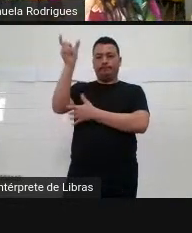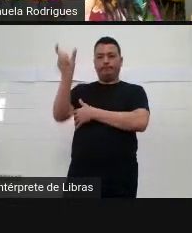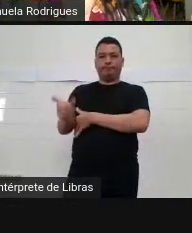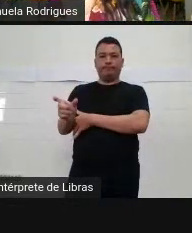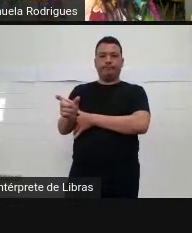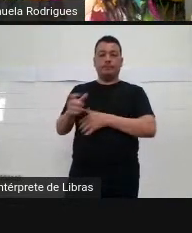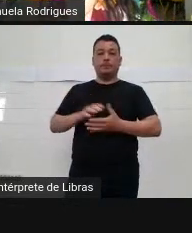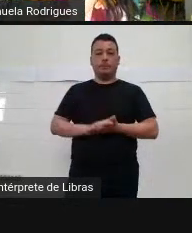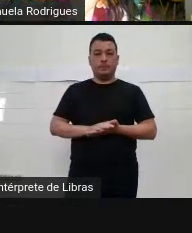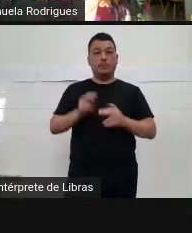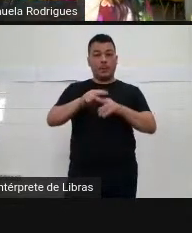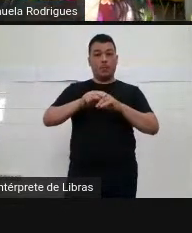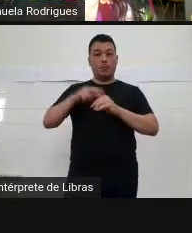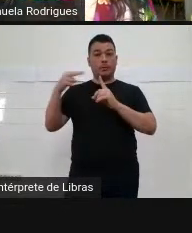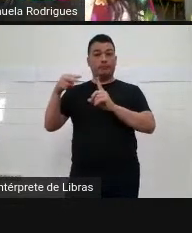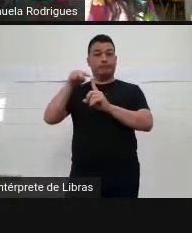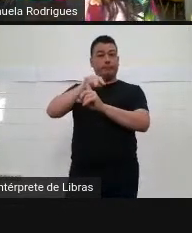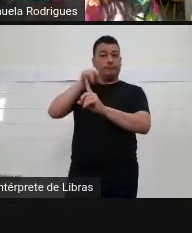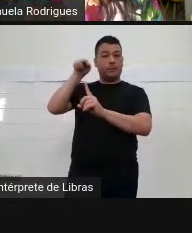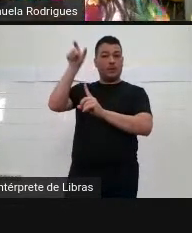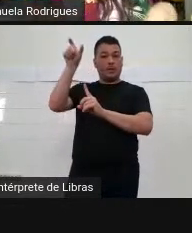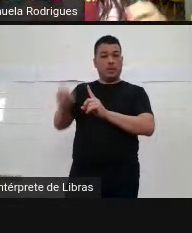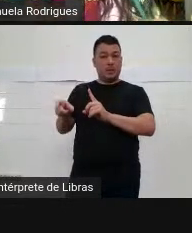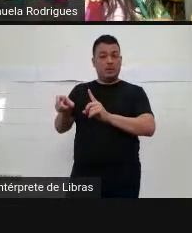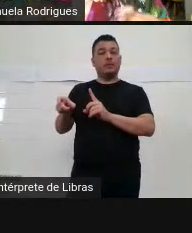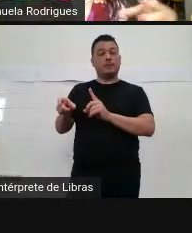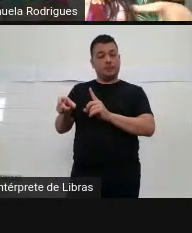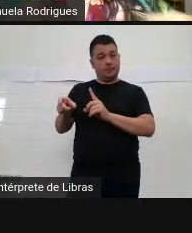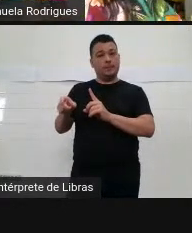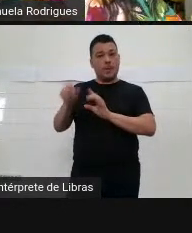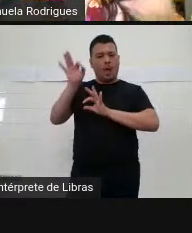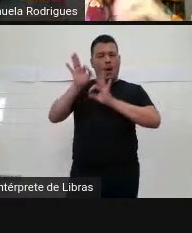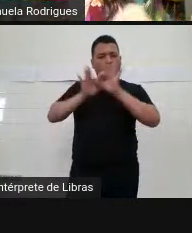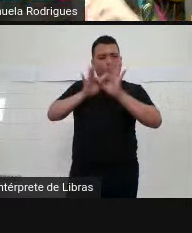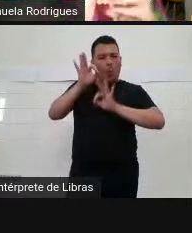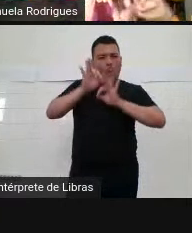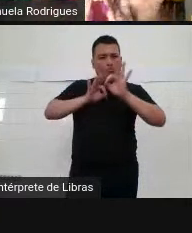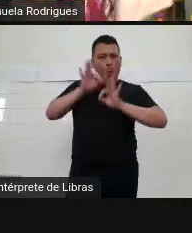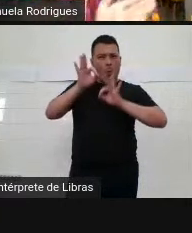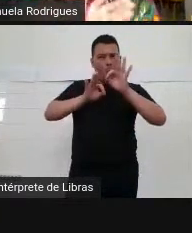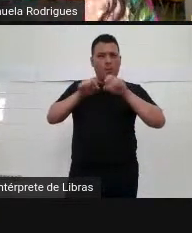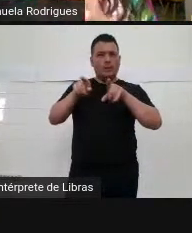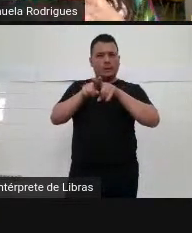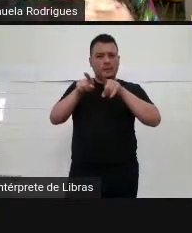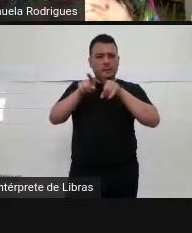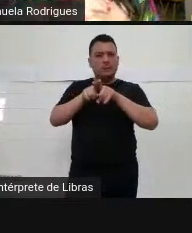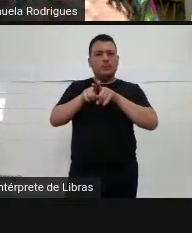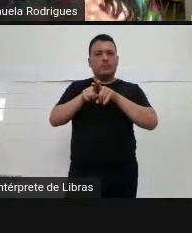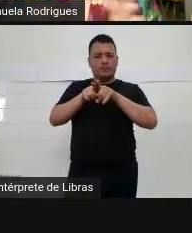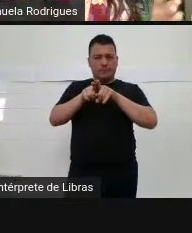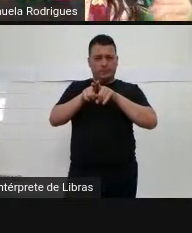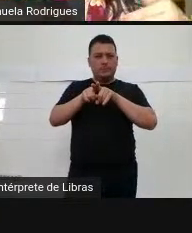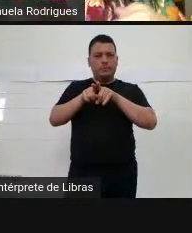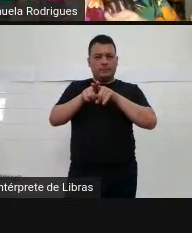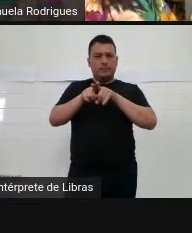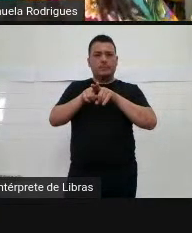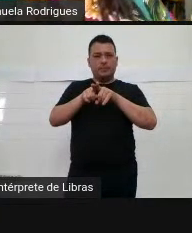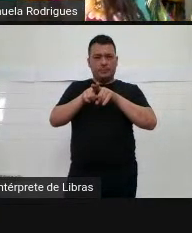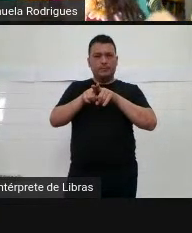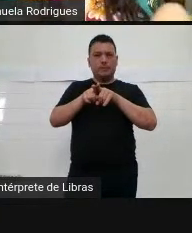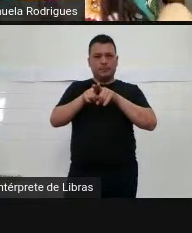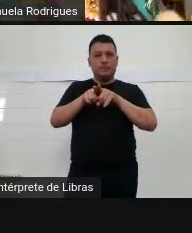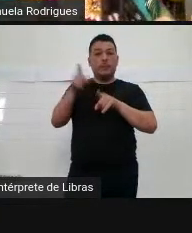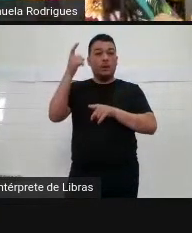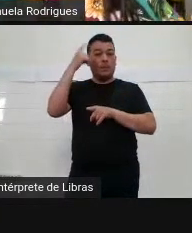nessa perspectiva, é que vão se organizar também, né, ou se vai, como a gente diz,